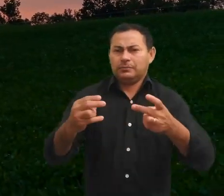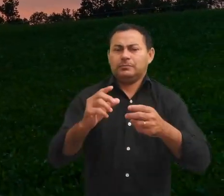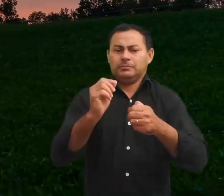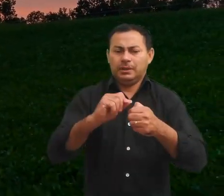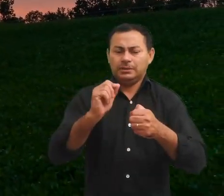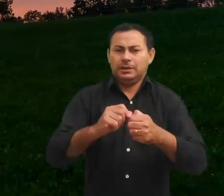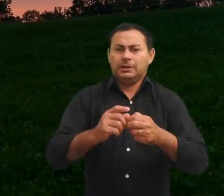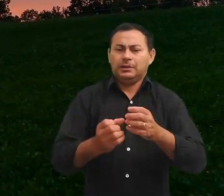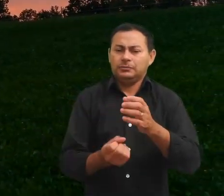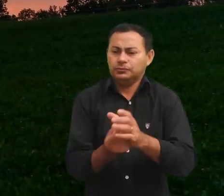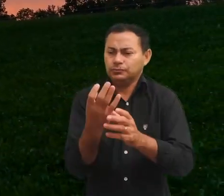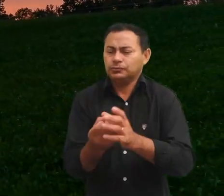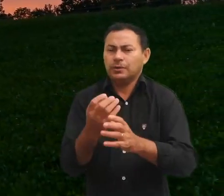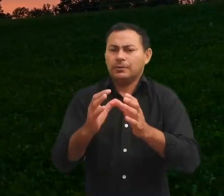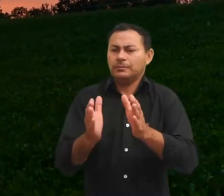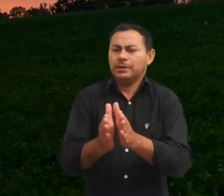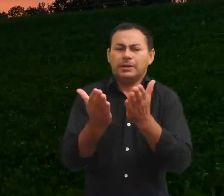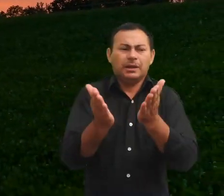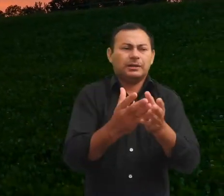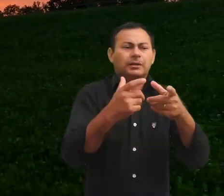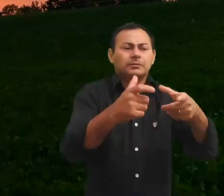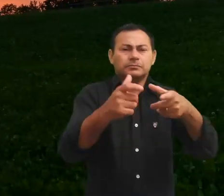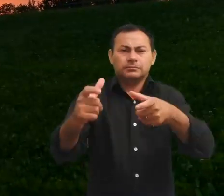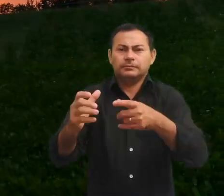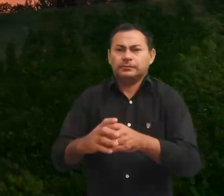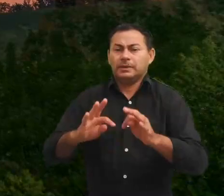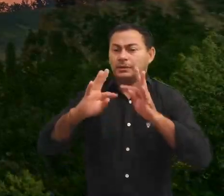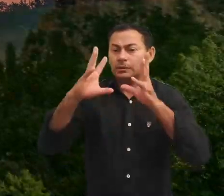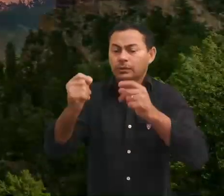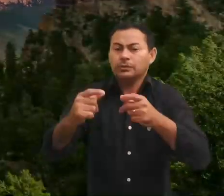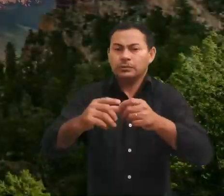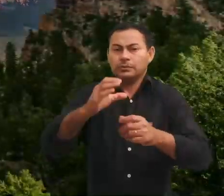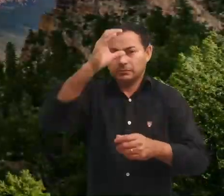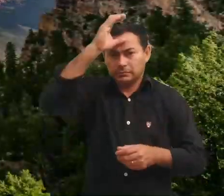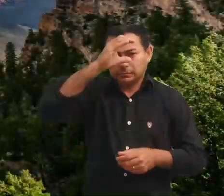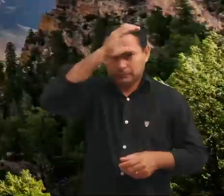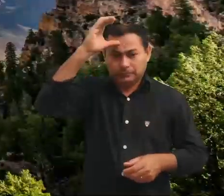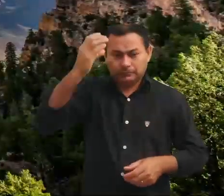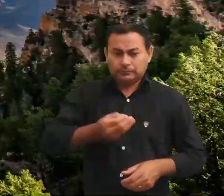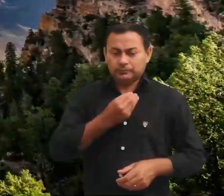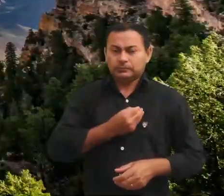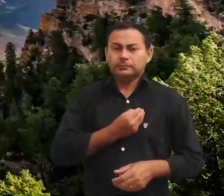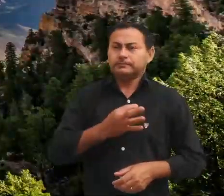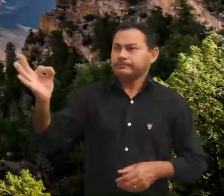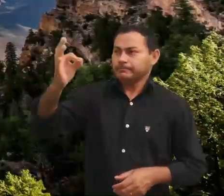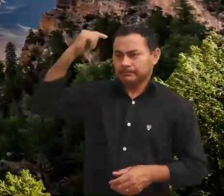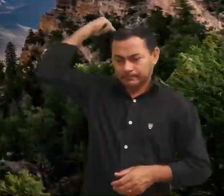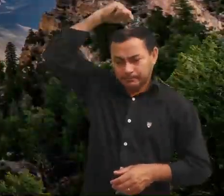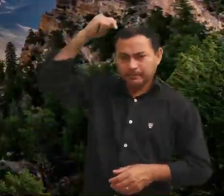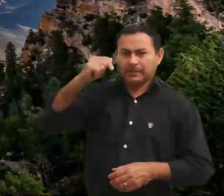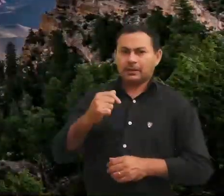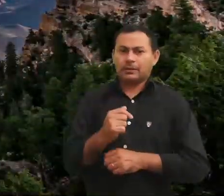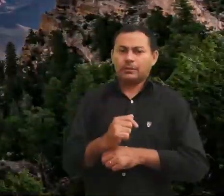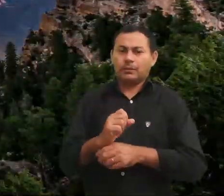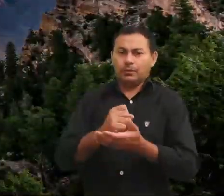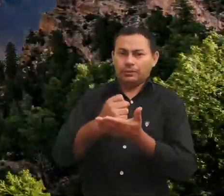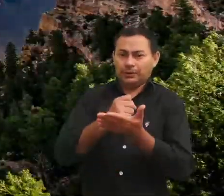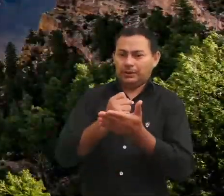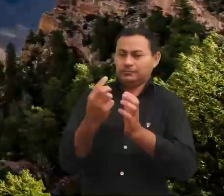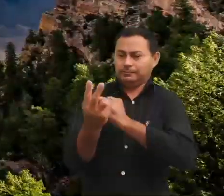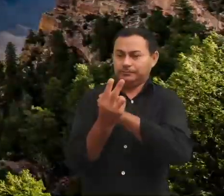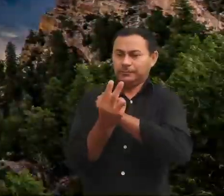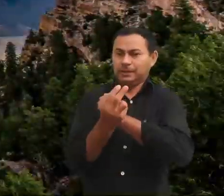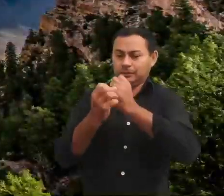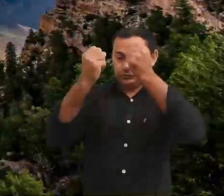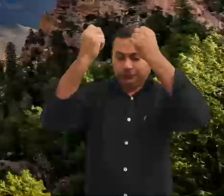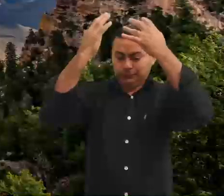seriam tantos a executarem sua obra e em muitos lugares. Em toda parte, um cristão habitado pelo Espírito Santo, controlado pelo